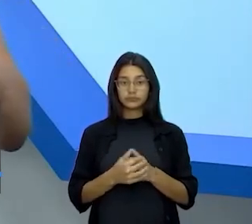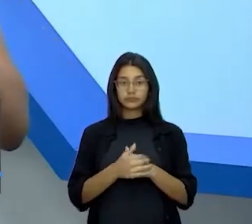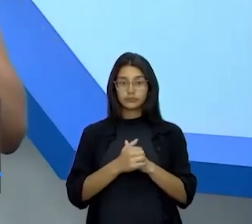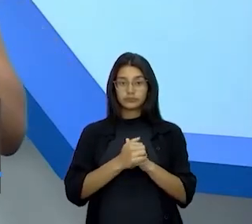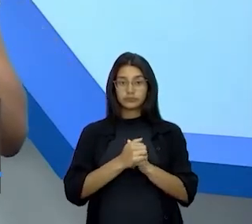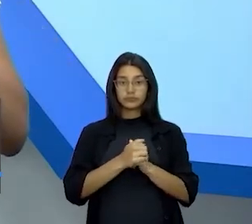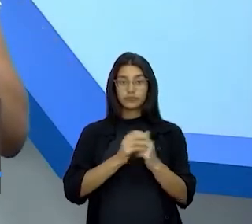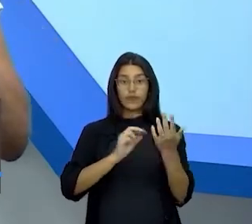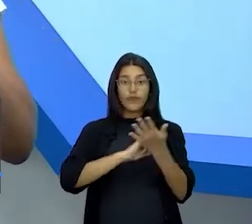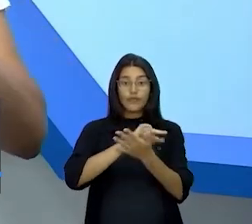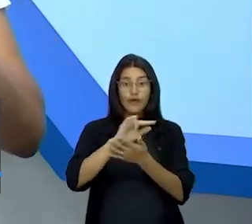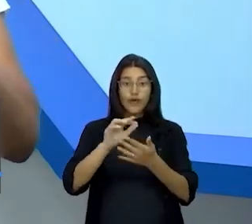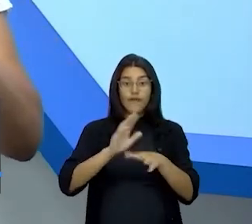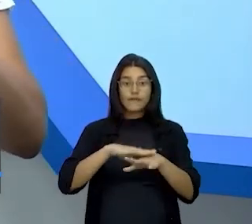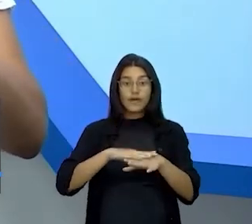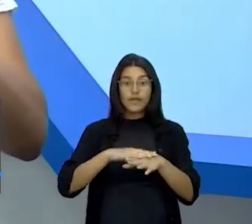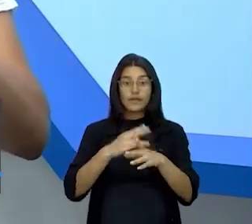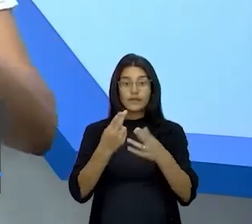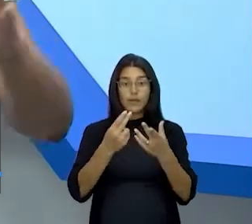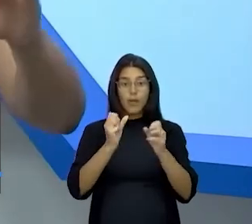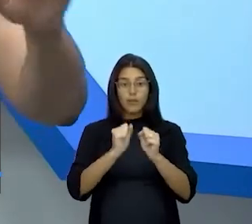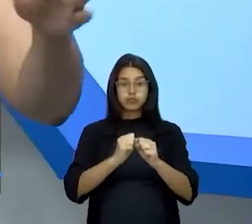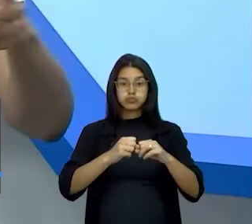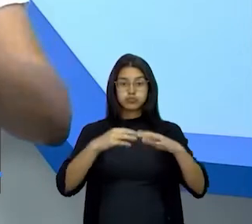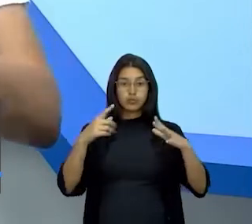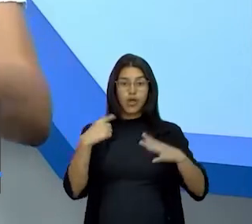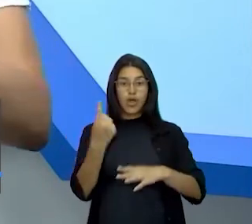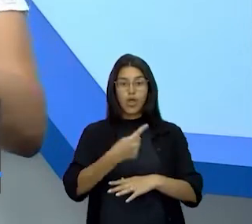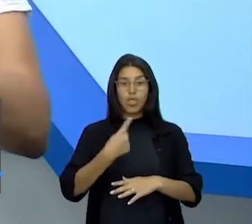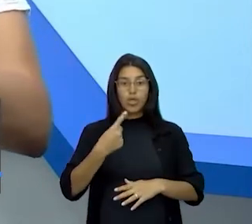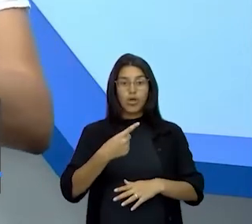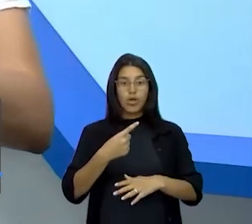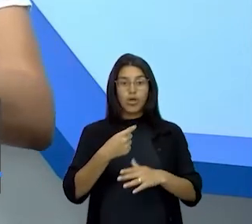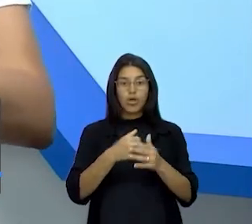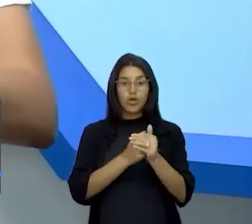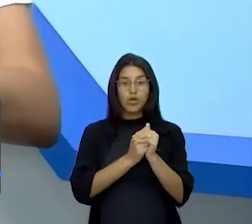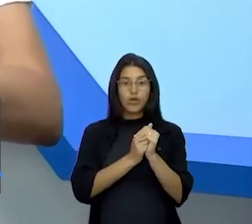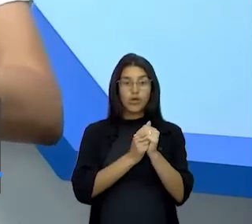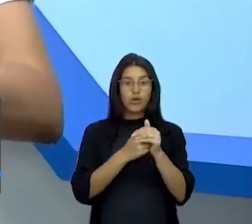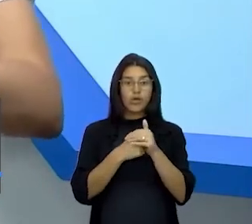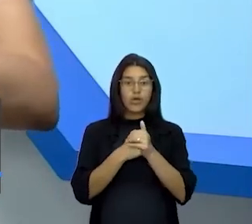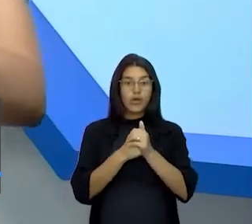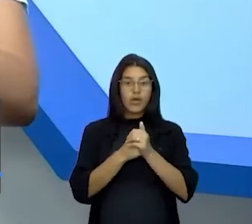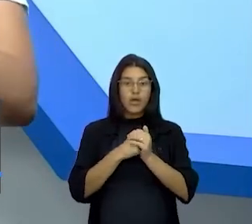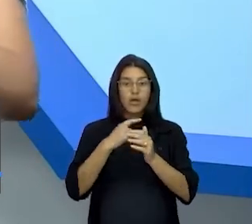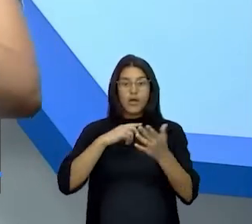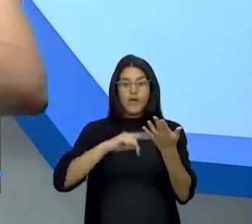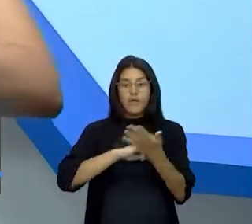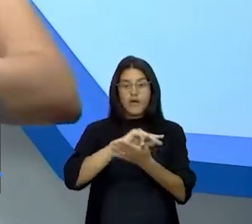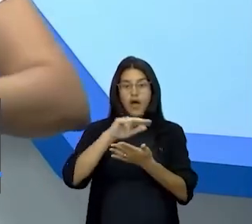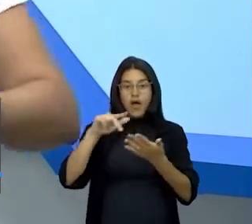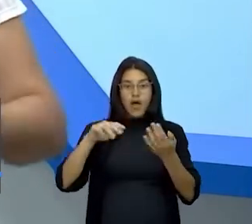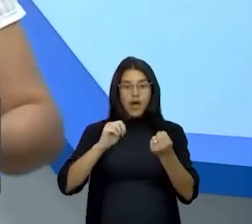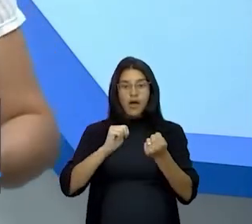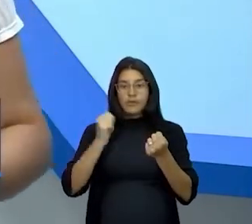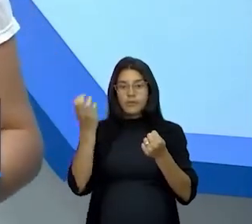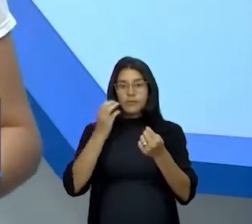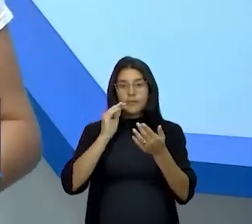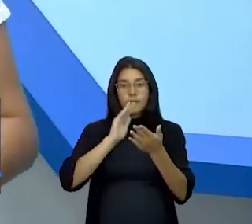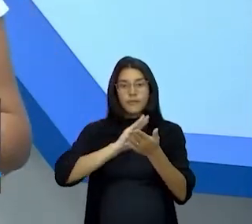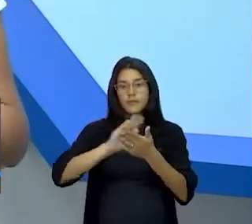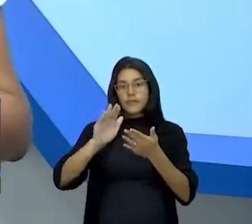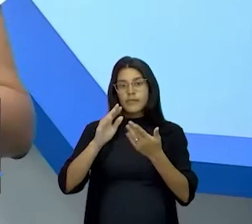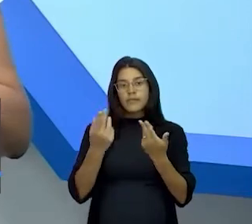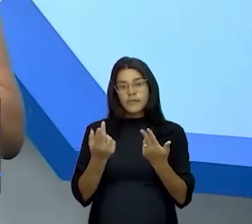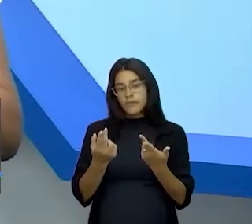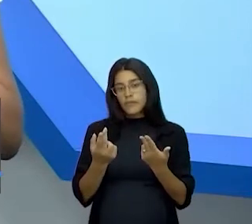tempo, faz aquela explosão, certo? Que nem a gente chacoalhar uma garrafa, ter um monte de gás, esse gás quer sair